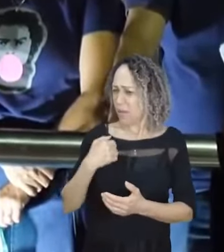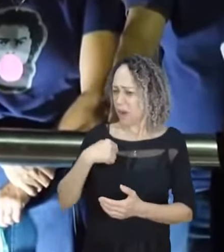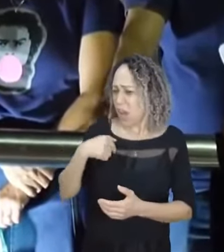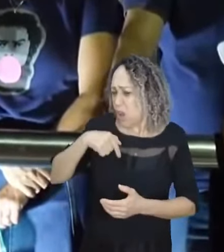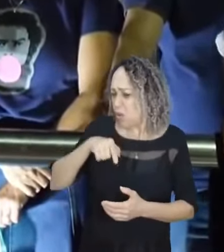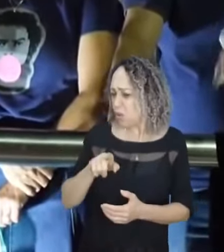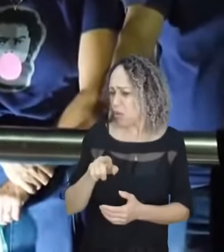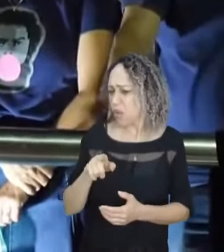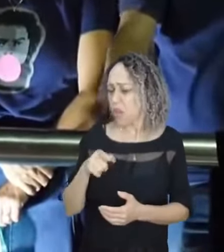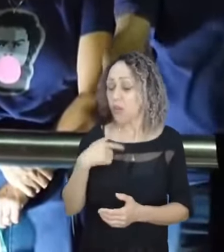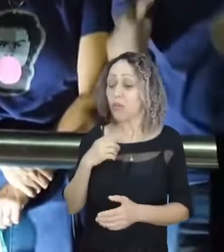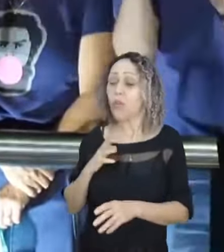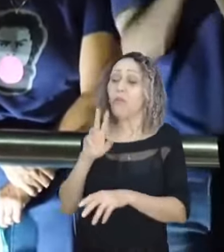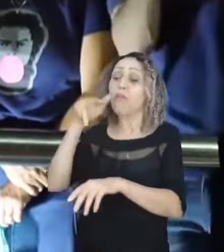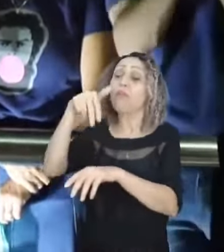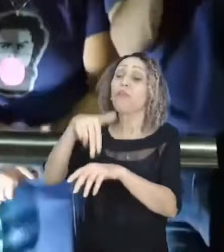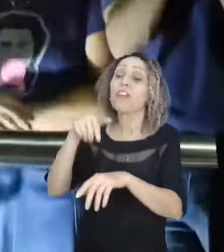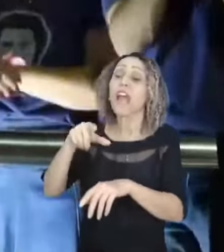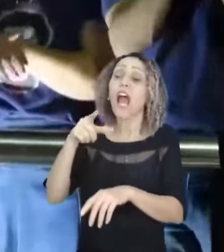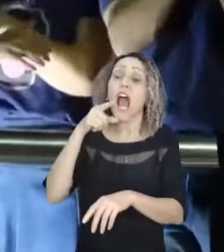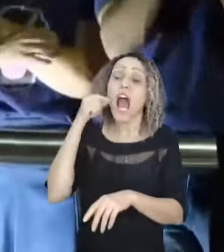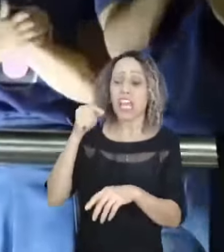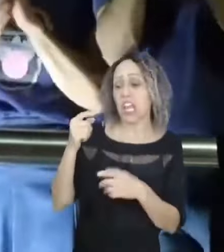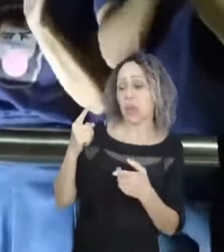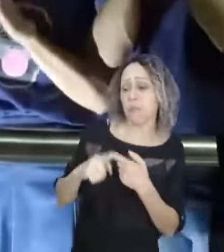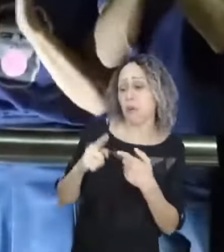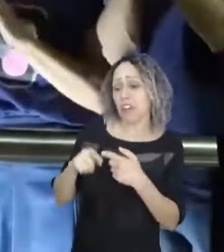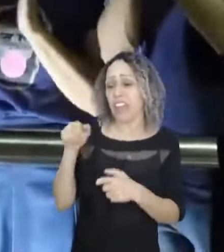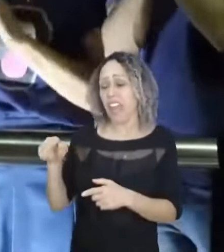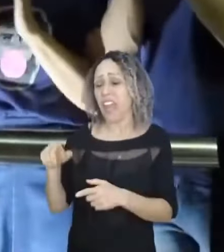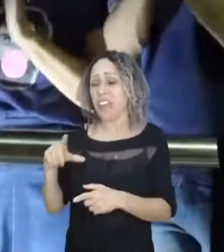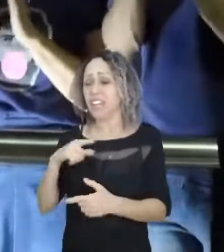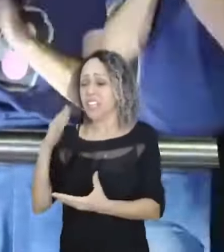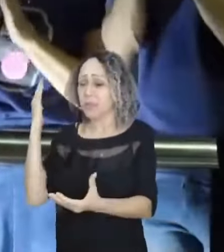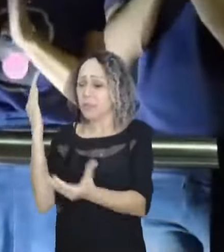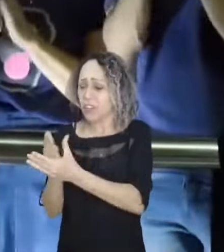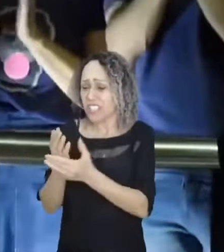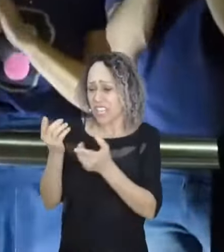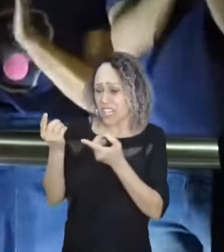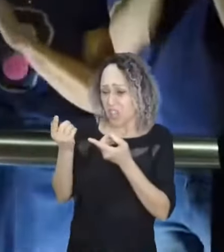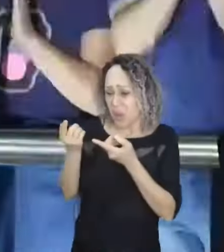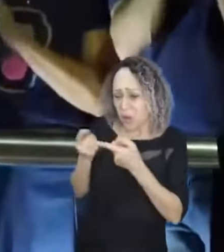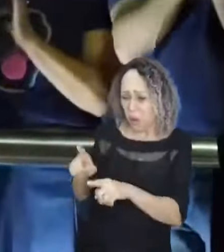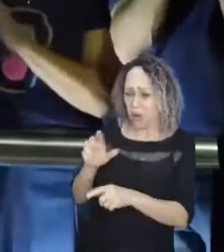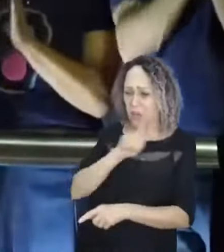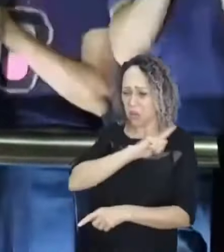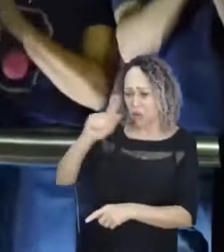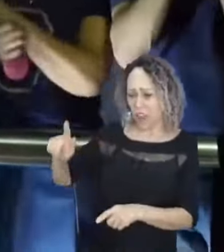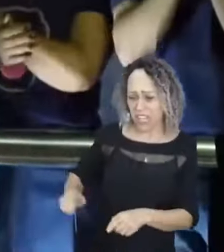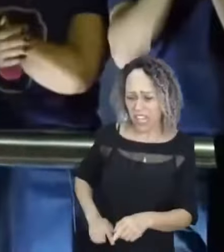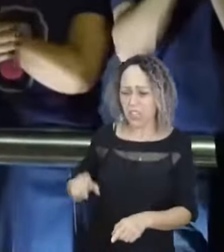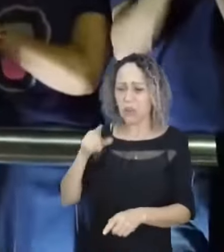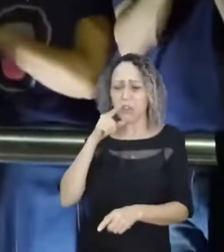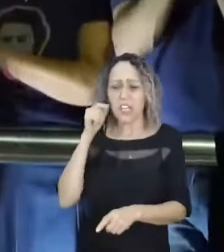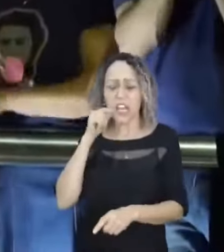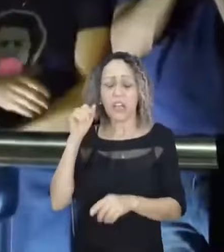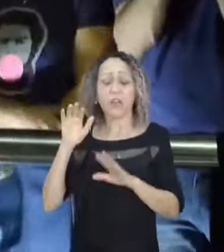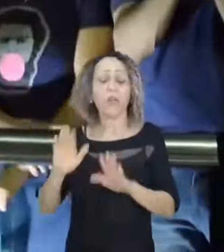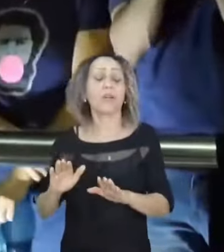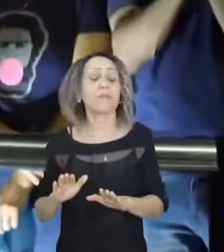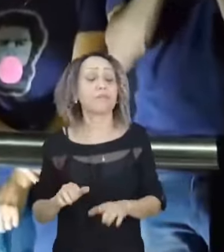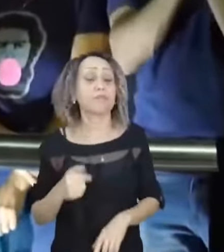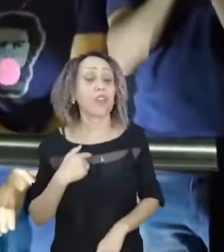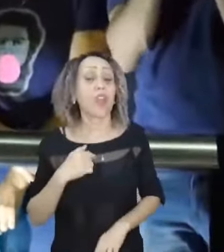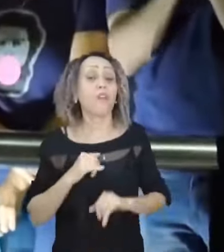deixarei um companheiro no meio do caminho. Jamais. Eu tomei a decisão de vir para mostrar